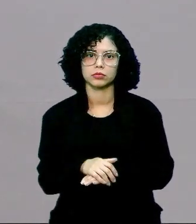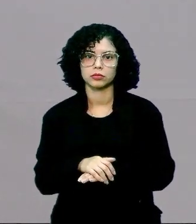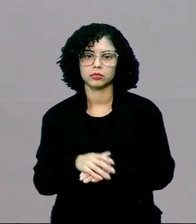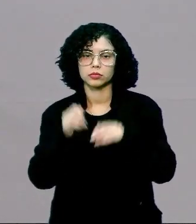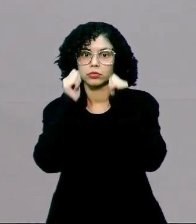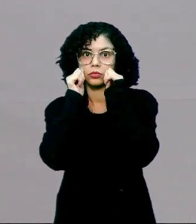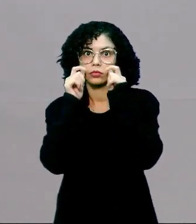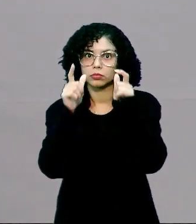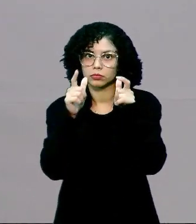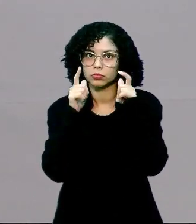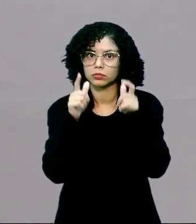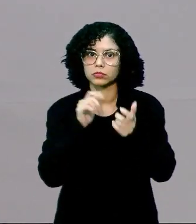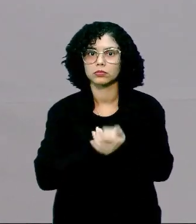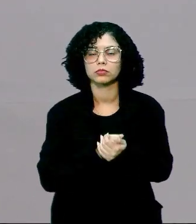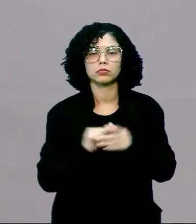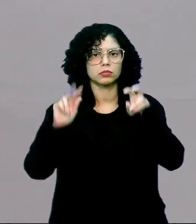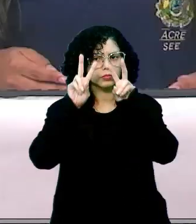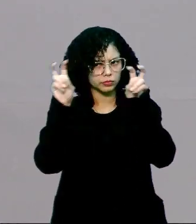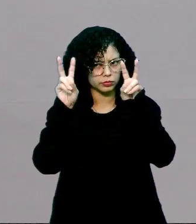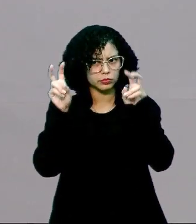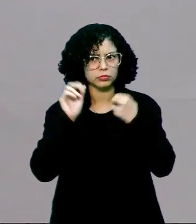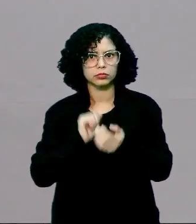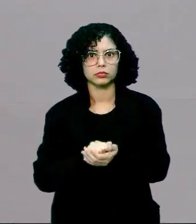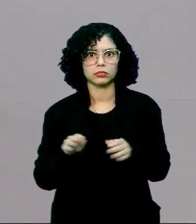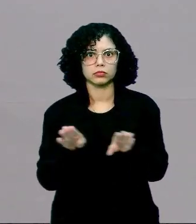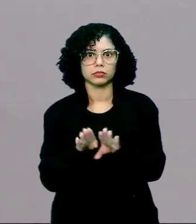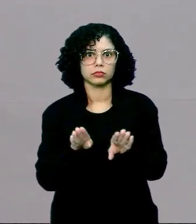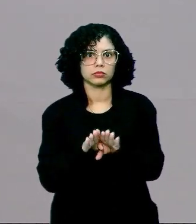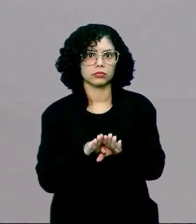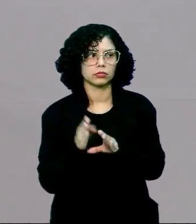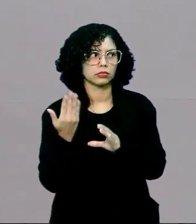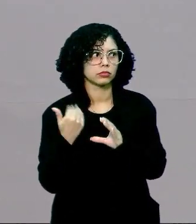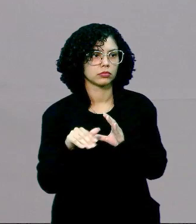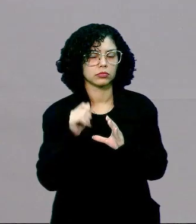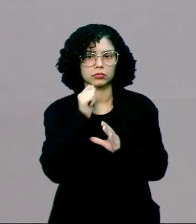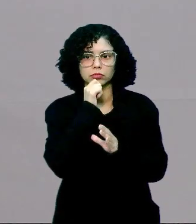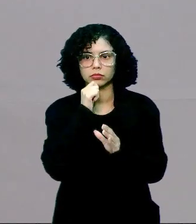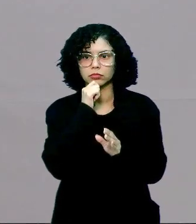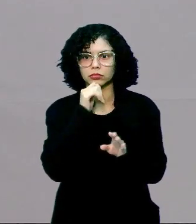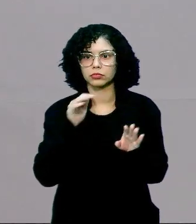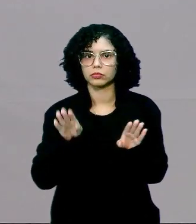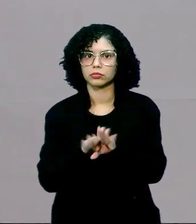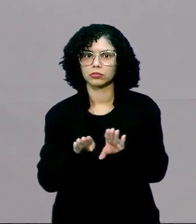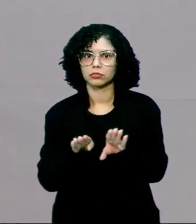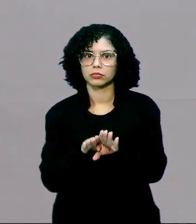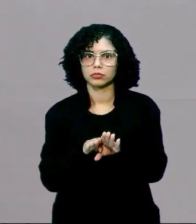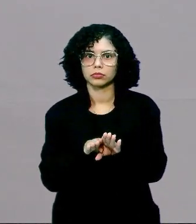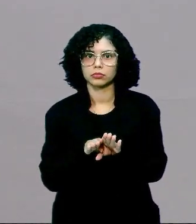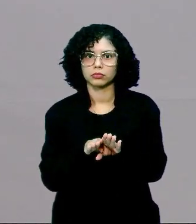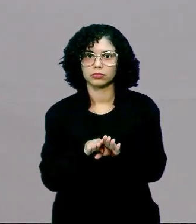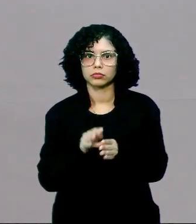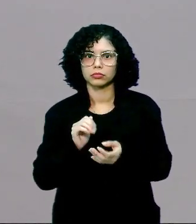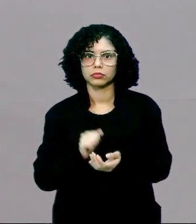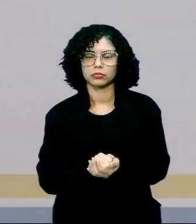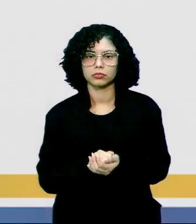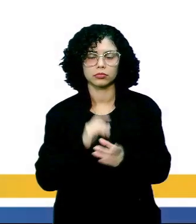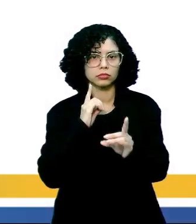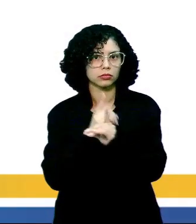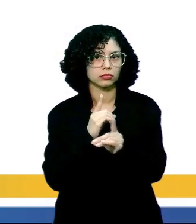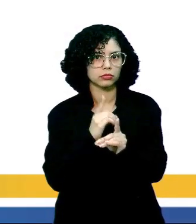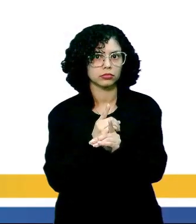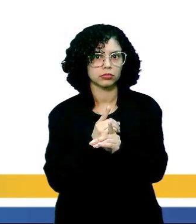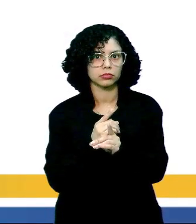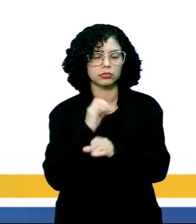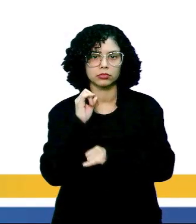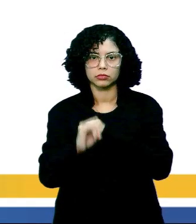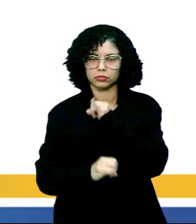Estejam sempre atentos a esse tipo de e-mail, de informações aí que vocês encontram no mundo da